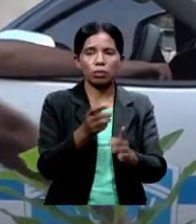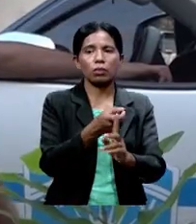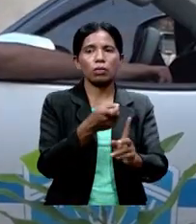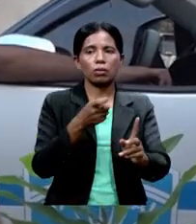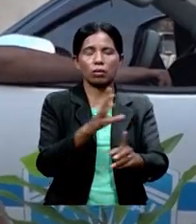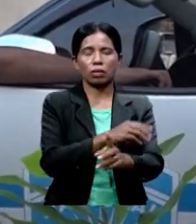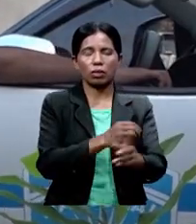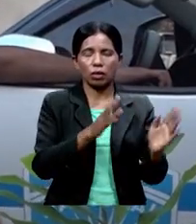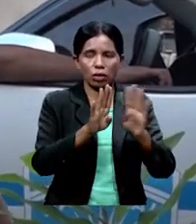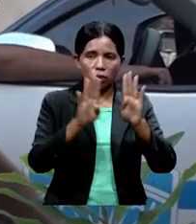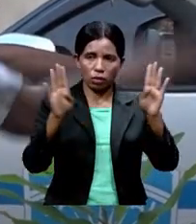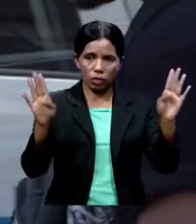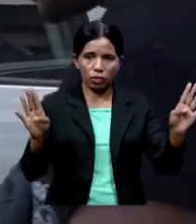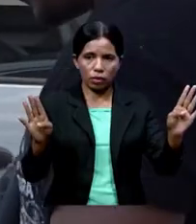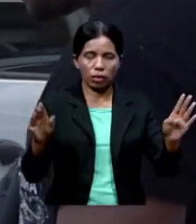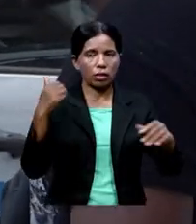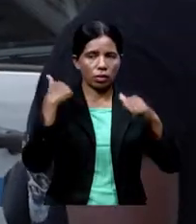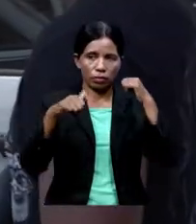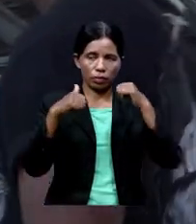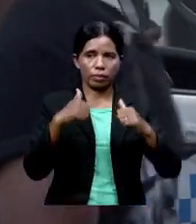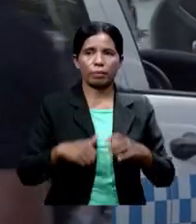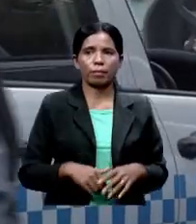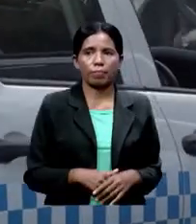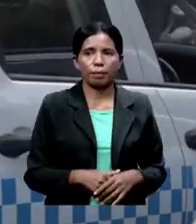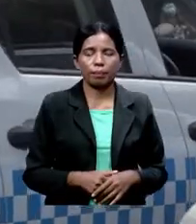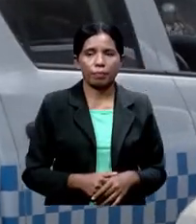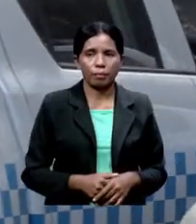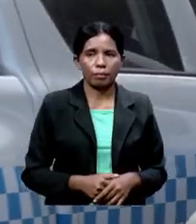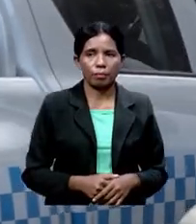Mores Fon lo que fale nia atividade equipa cobertura GMN.